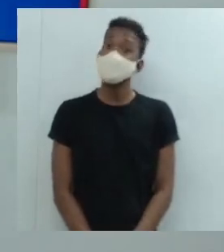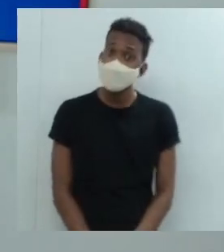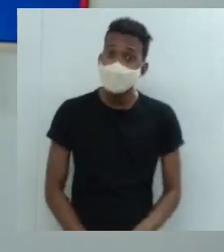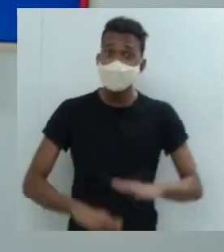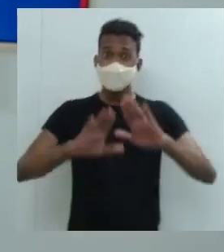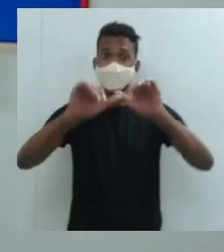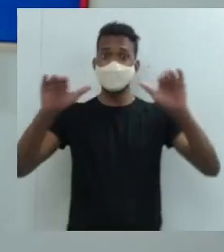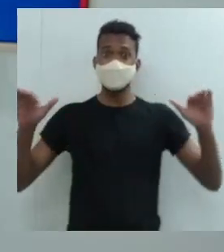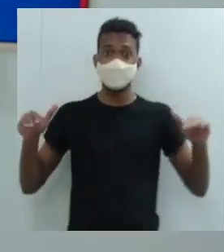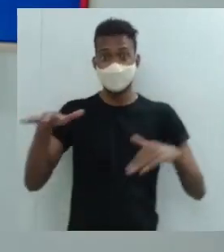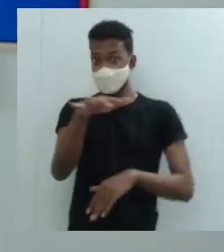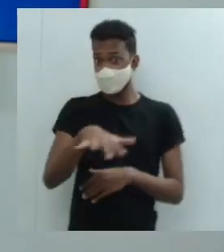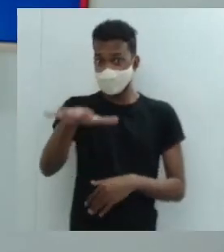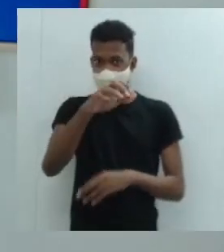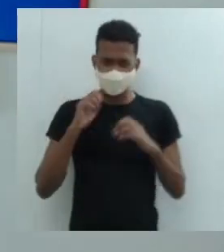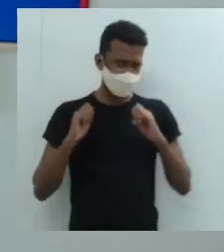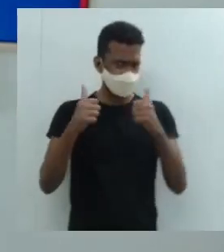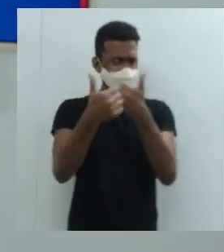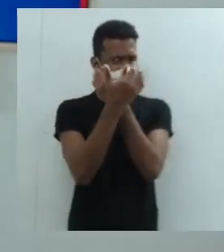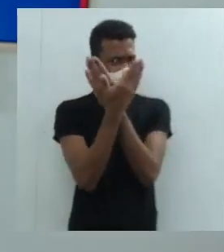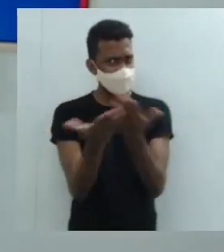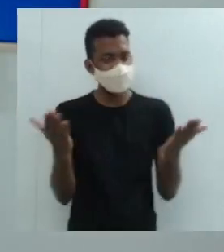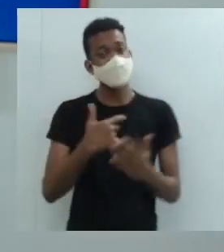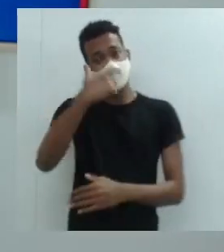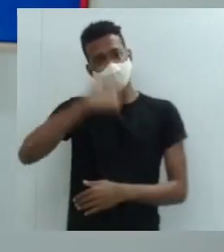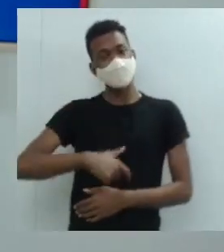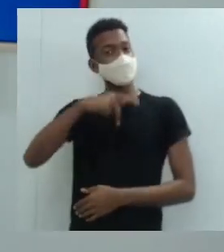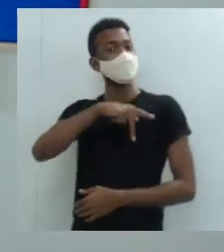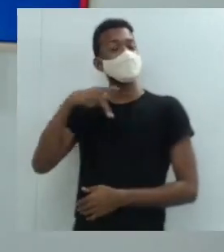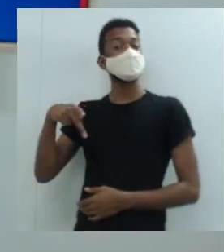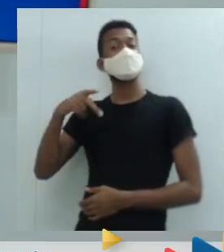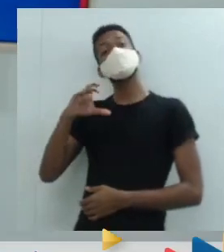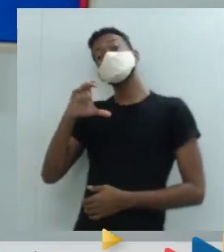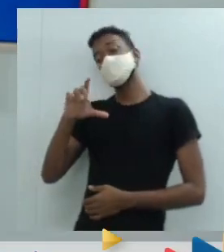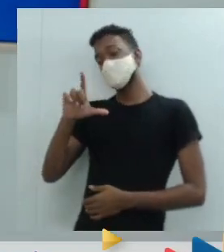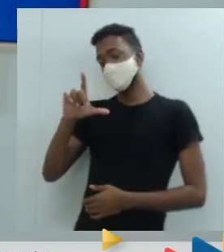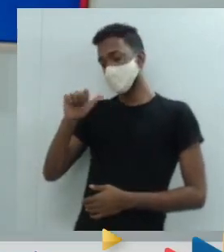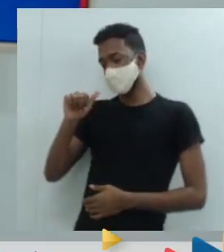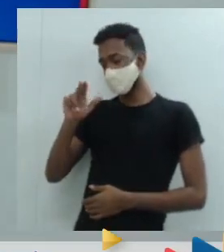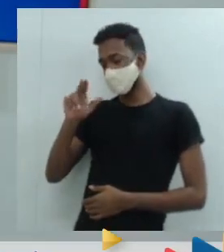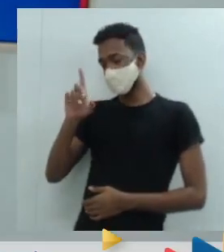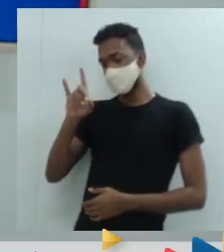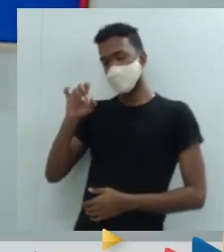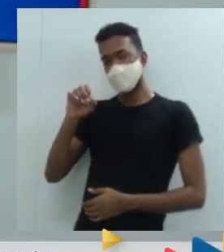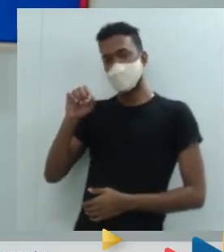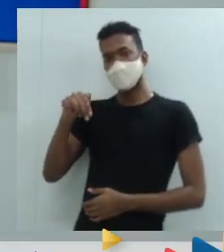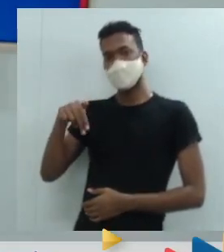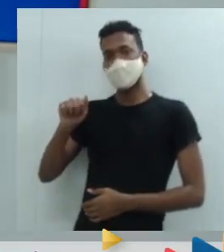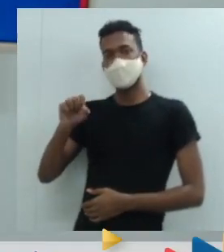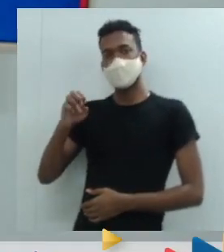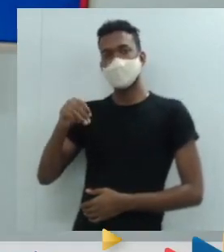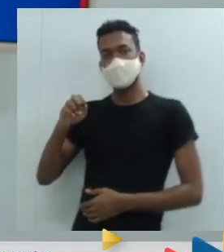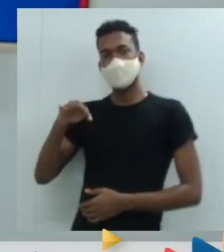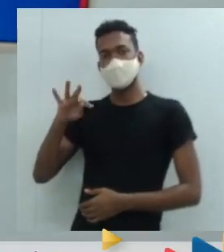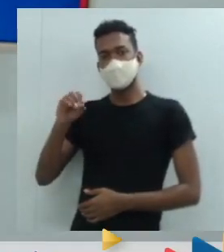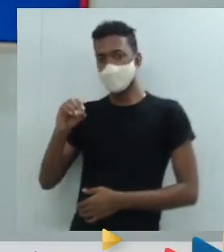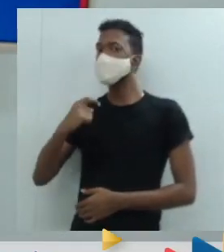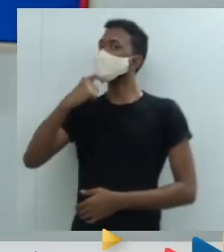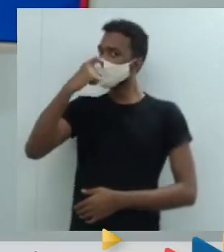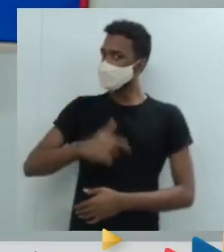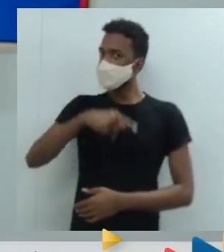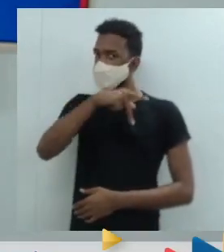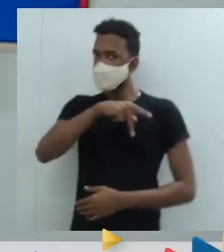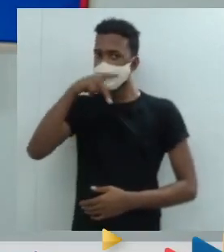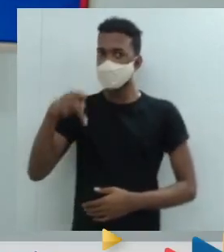Olá pessoal, tudo bem com vocês? Eu sou o professor Cláudio Nascimento, professor de História, e hoje eu vos